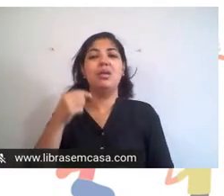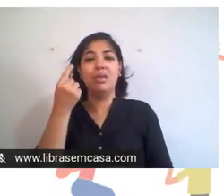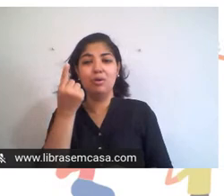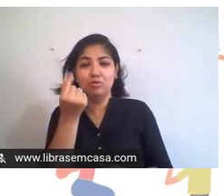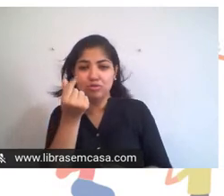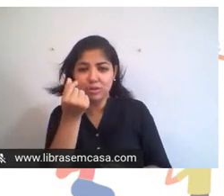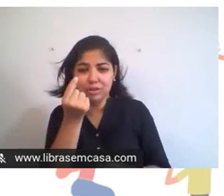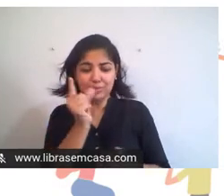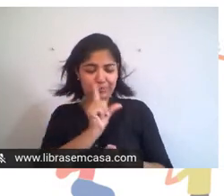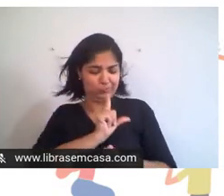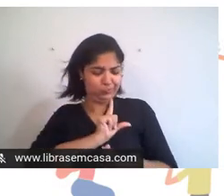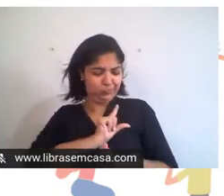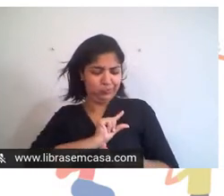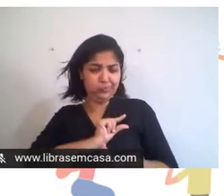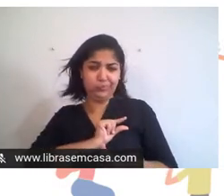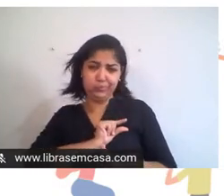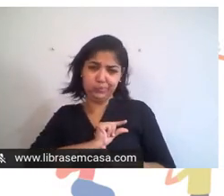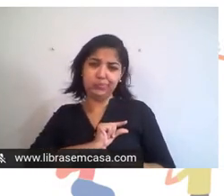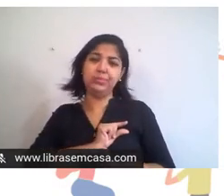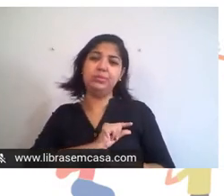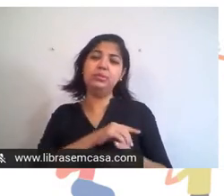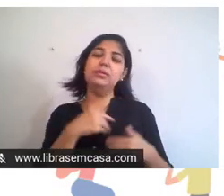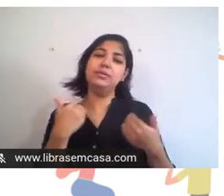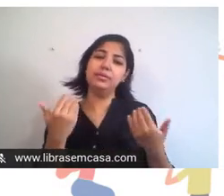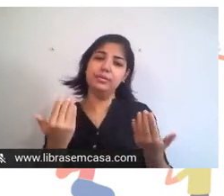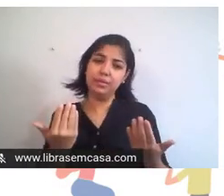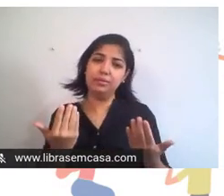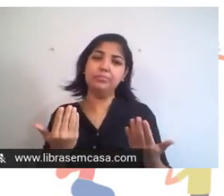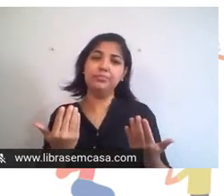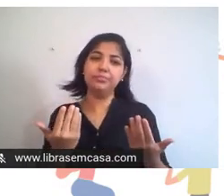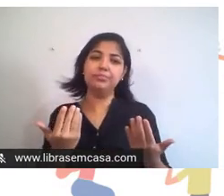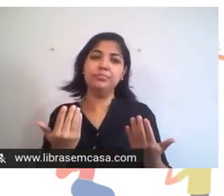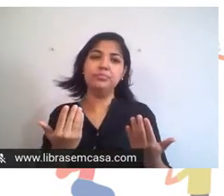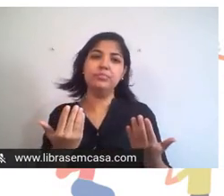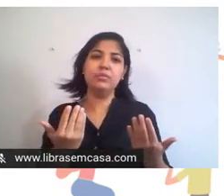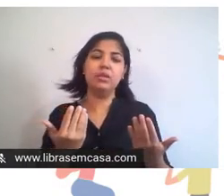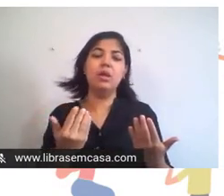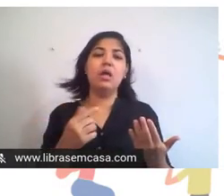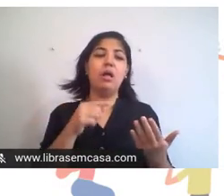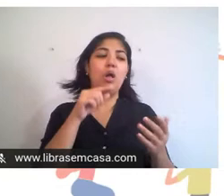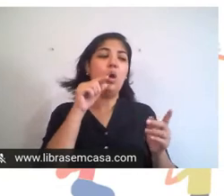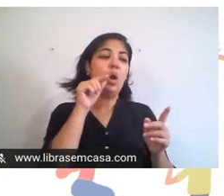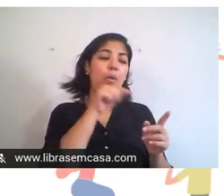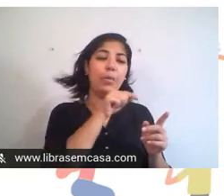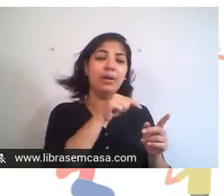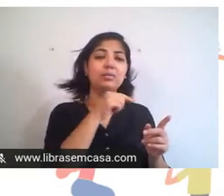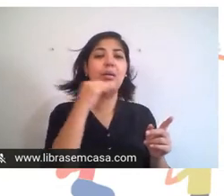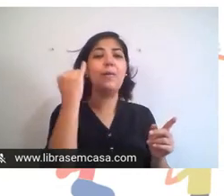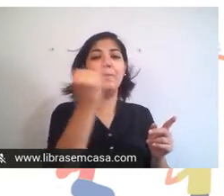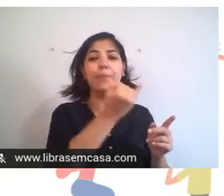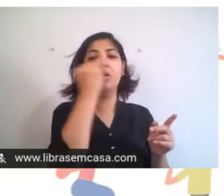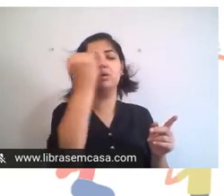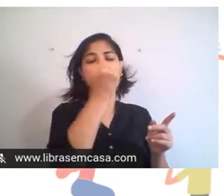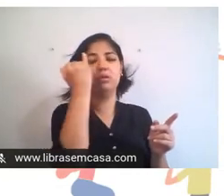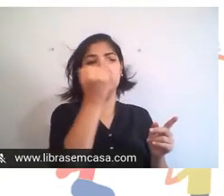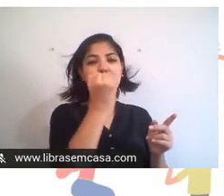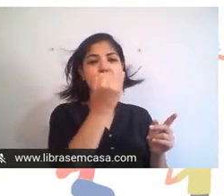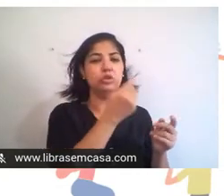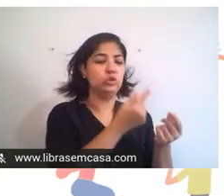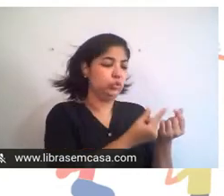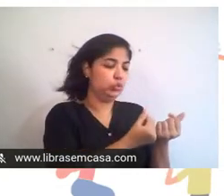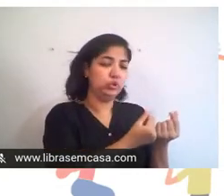domicílios, logicamente, a maior parte do orçamento, uma parte importante do orçamento, vai para a alimentação. E